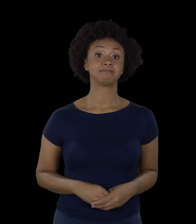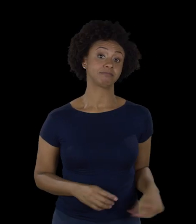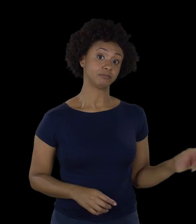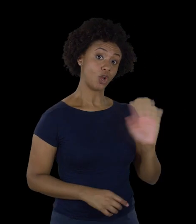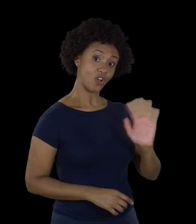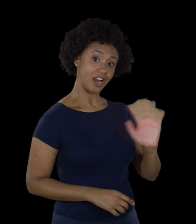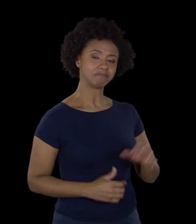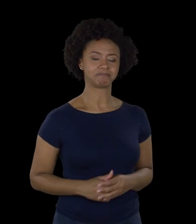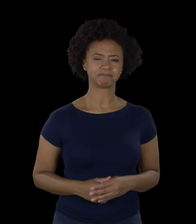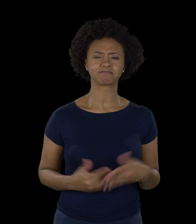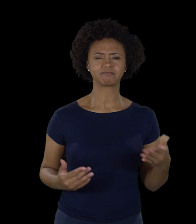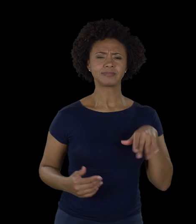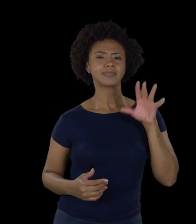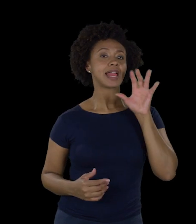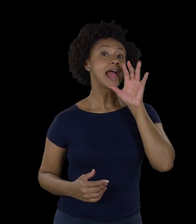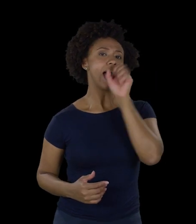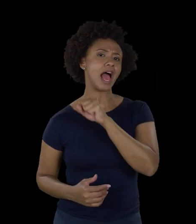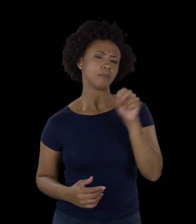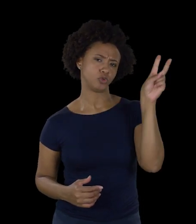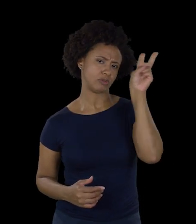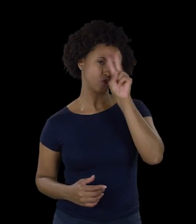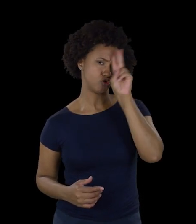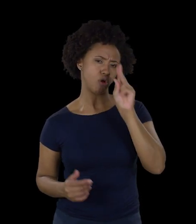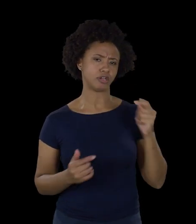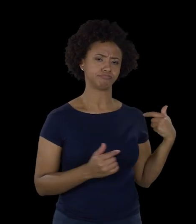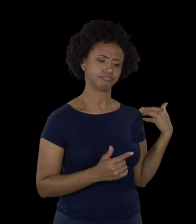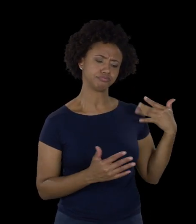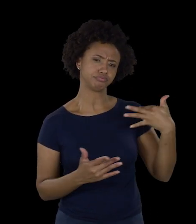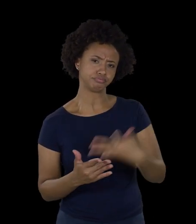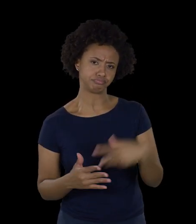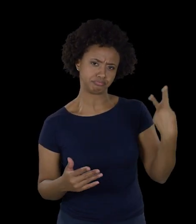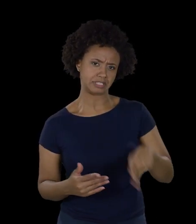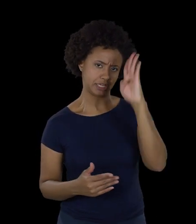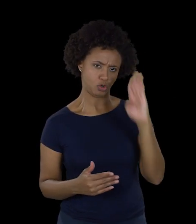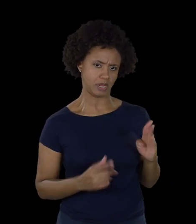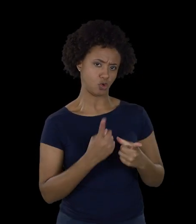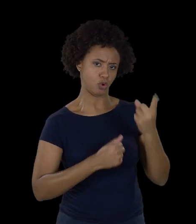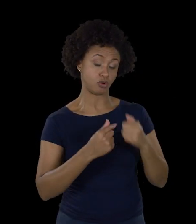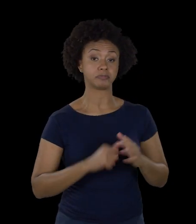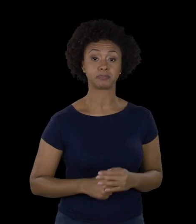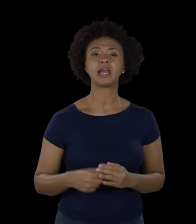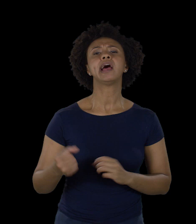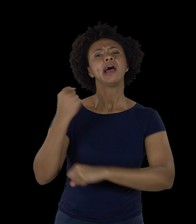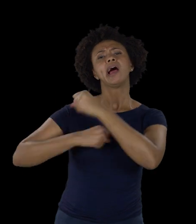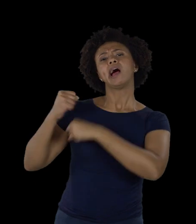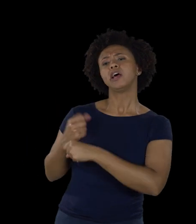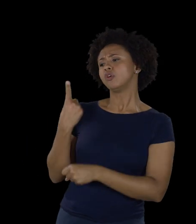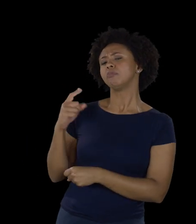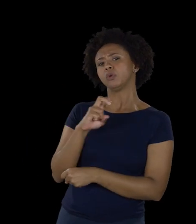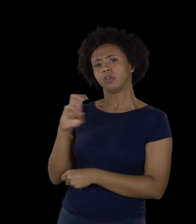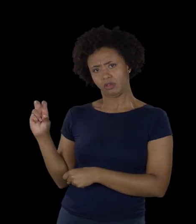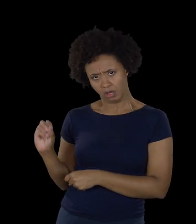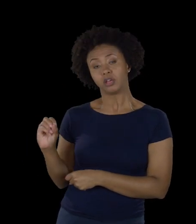Olá, vamos dar uma rápida olhada na história econômica do país? Quando os portugueses chegaram ao Brasil no ano de 1500,